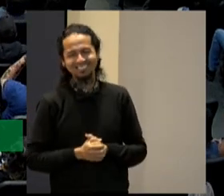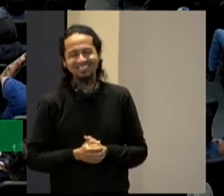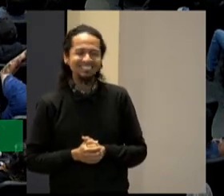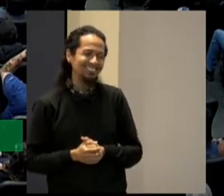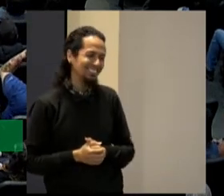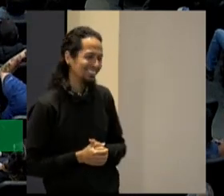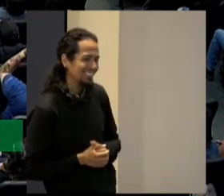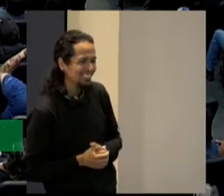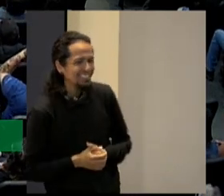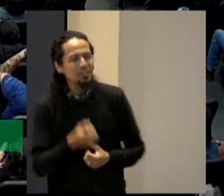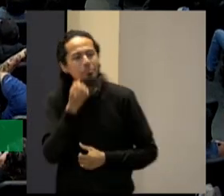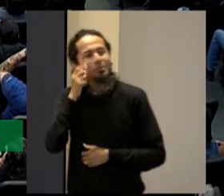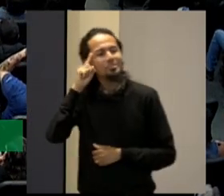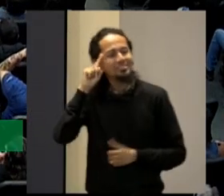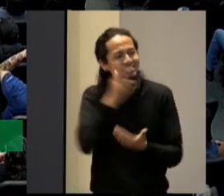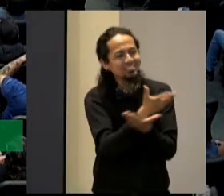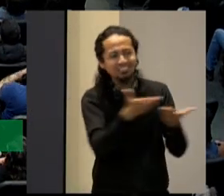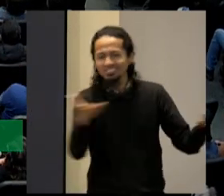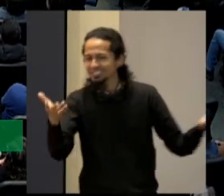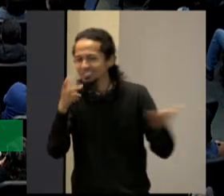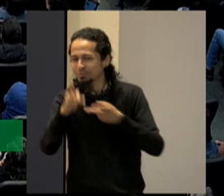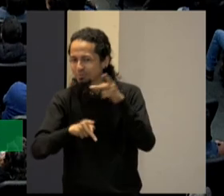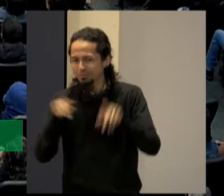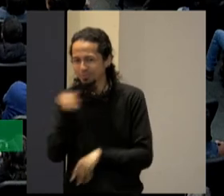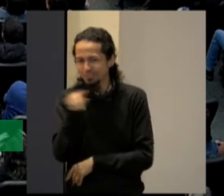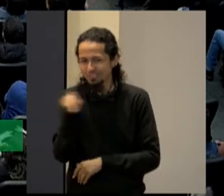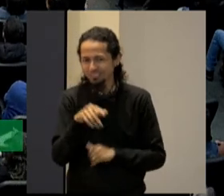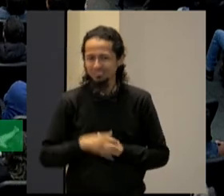Bom dia, rede. Eu quero...